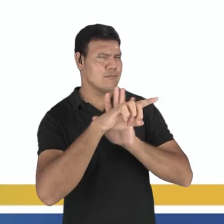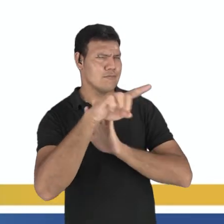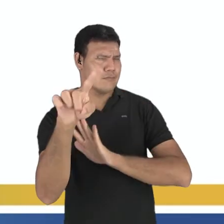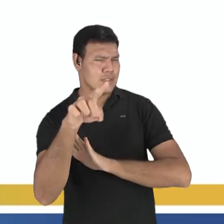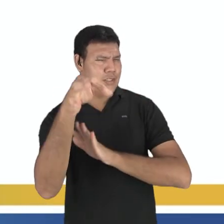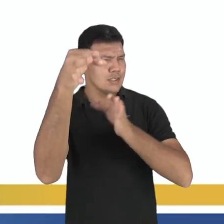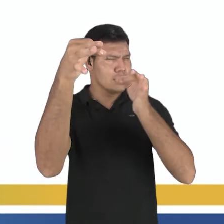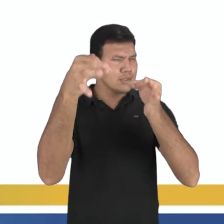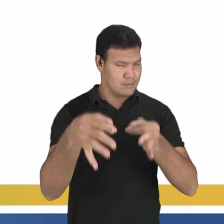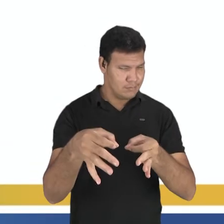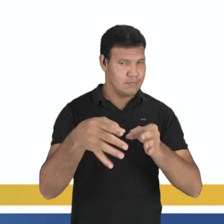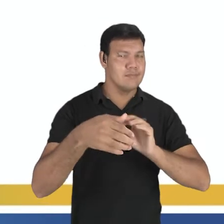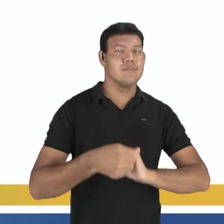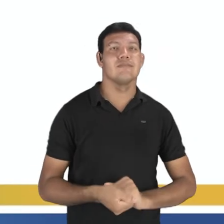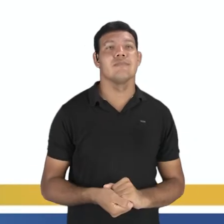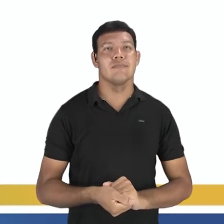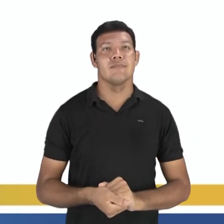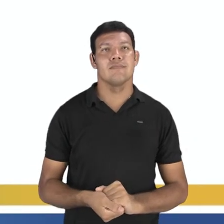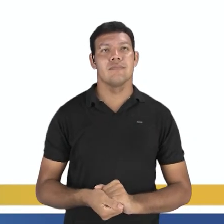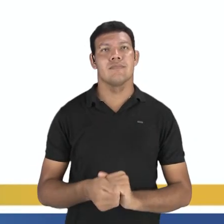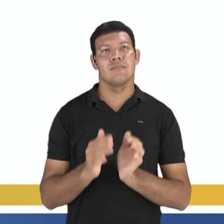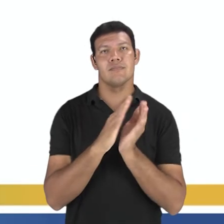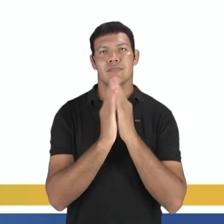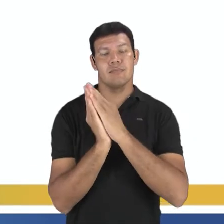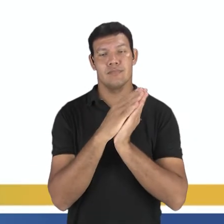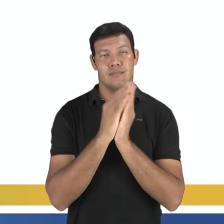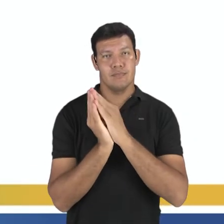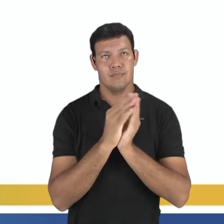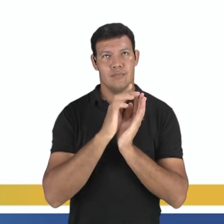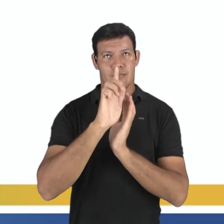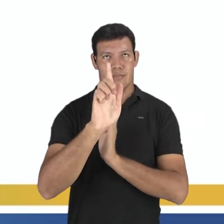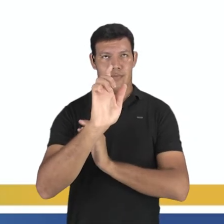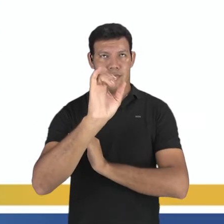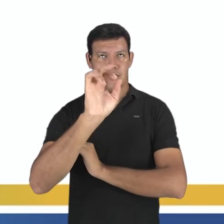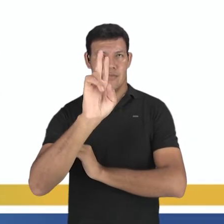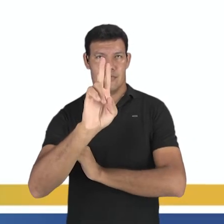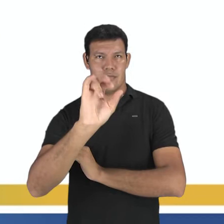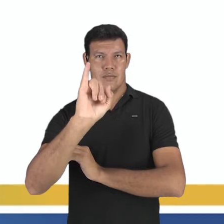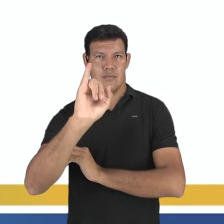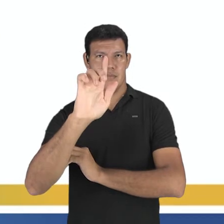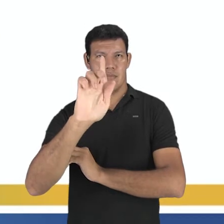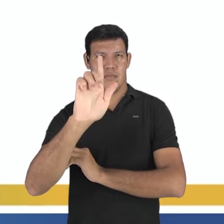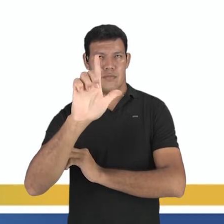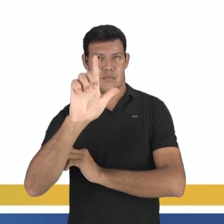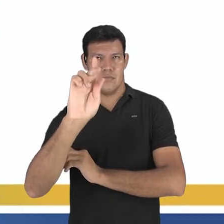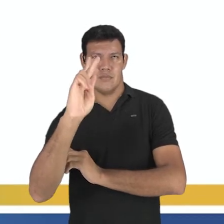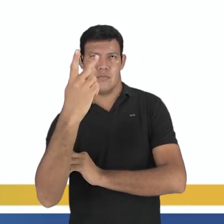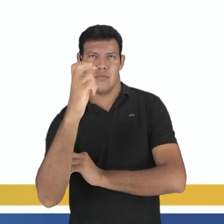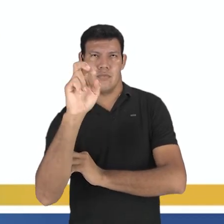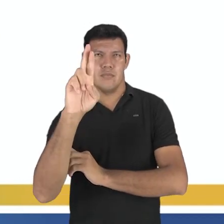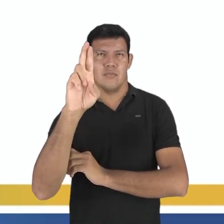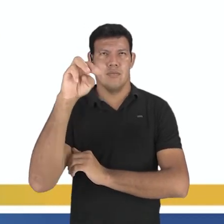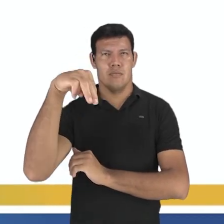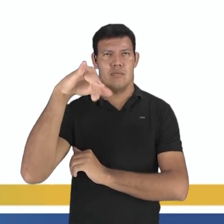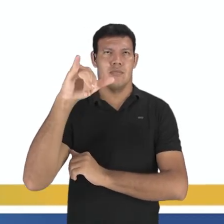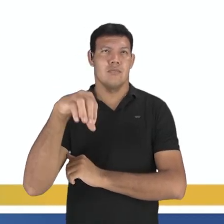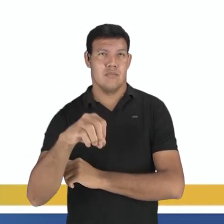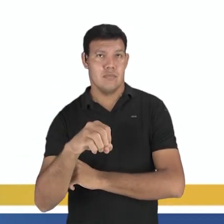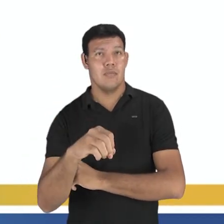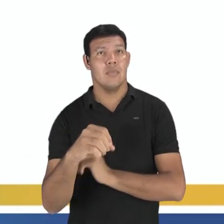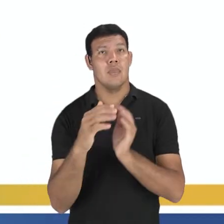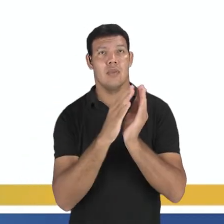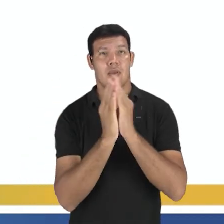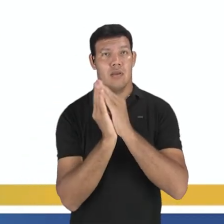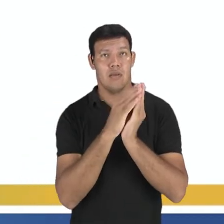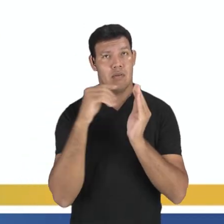acertar. A boneca Guilhermina. Esta é a minha boneca, a